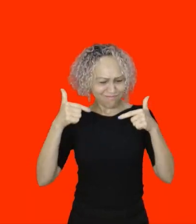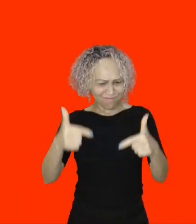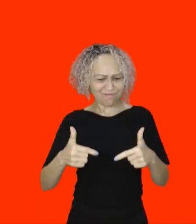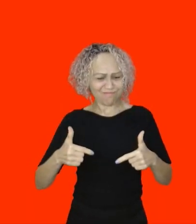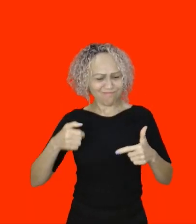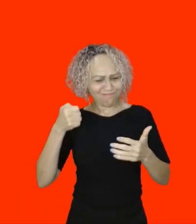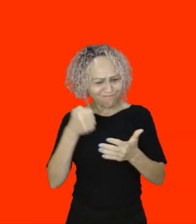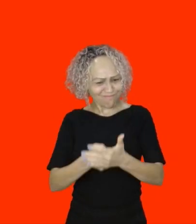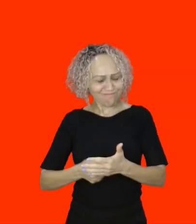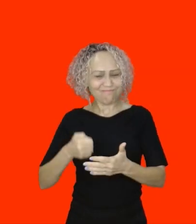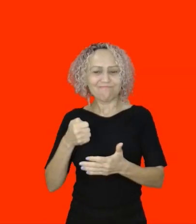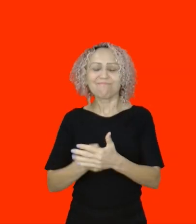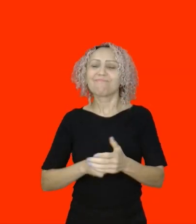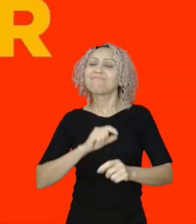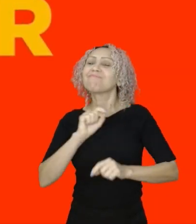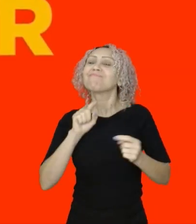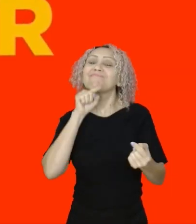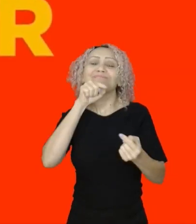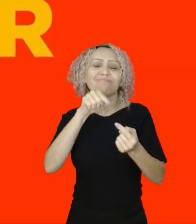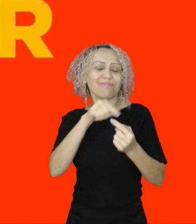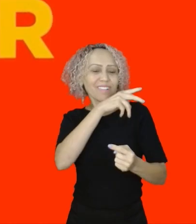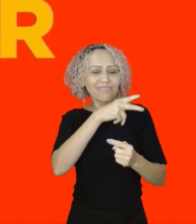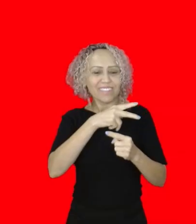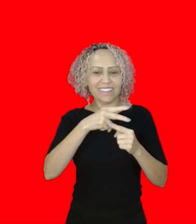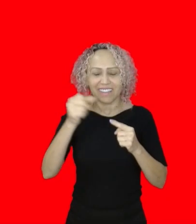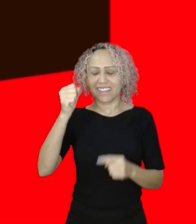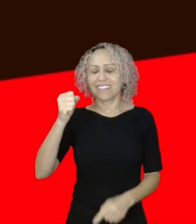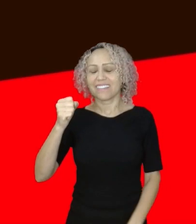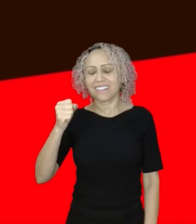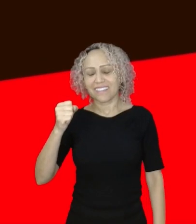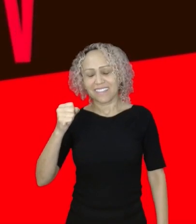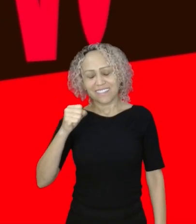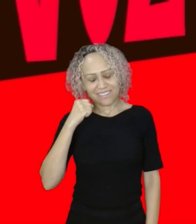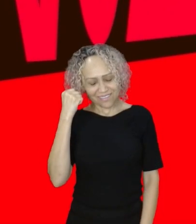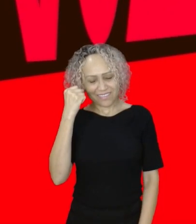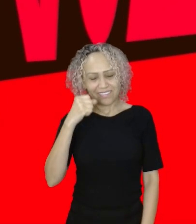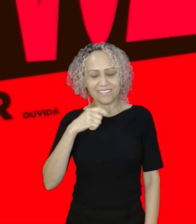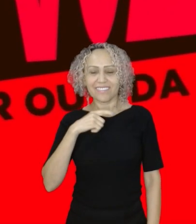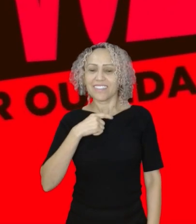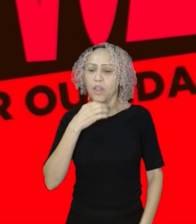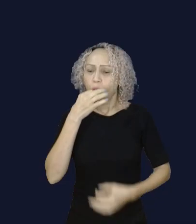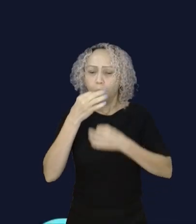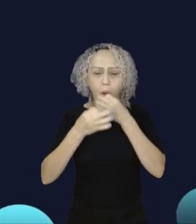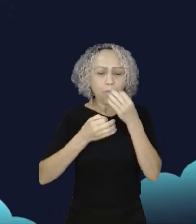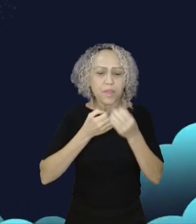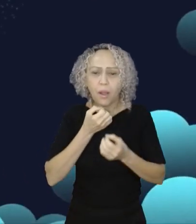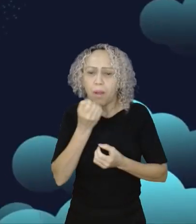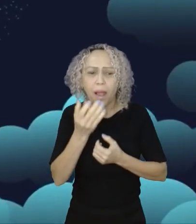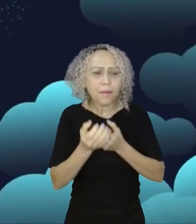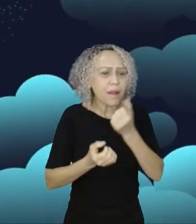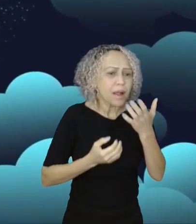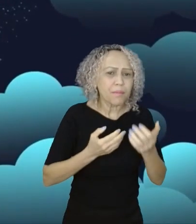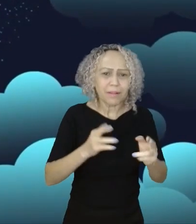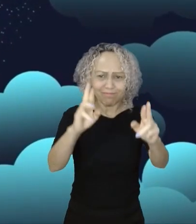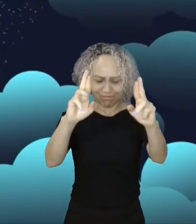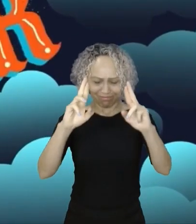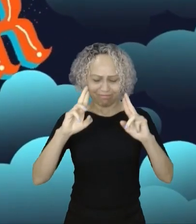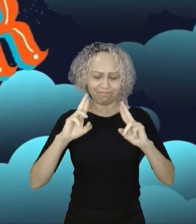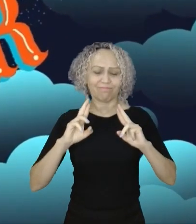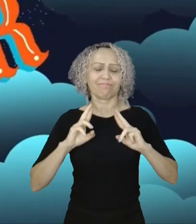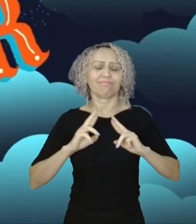sina, batalhando pra vencer. Tenho voz pra ser ouvida,